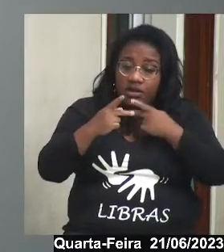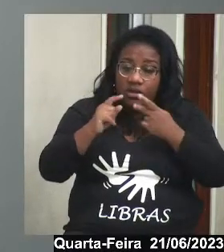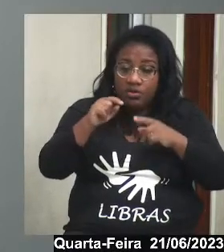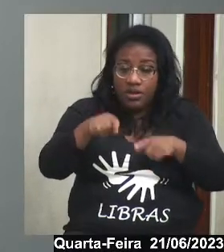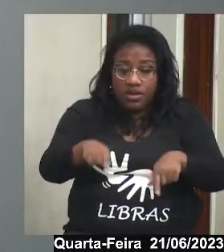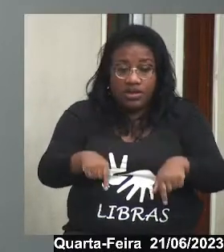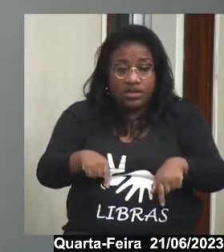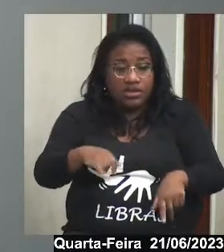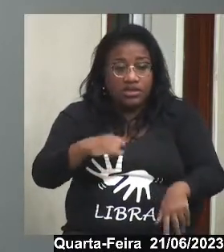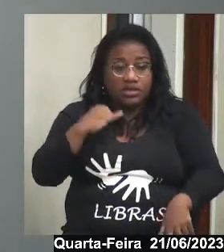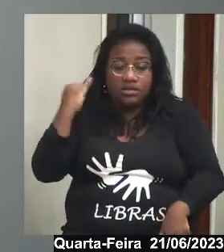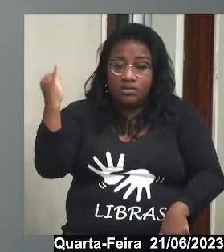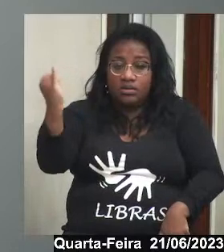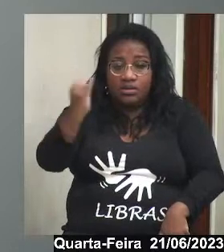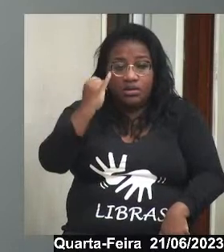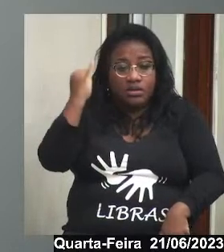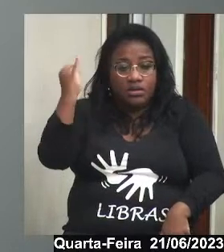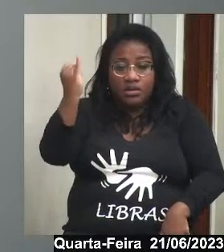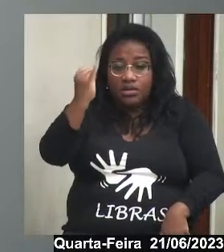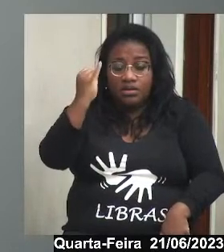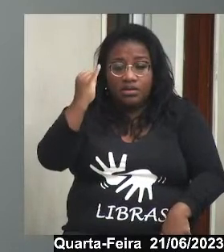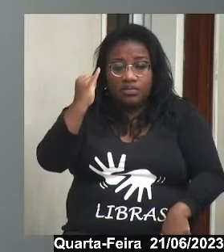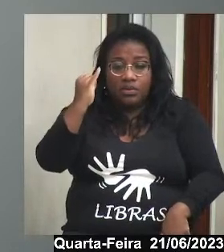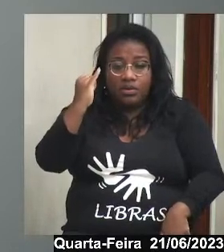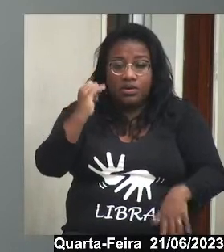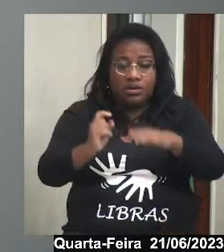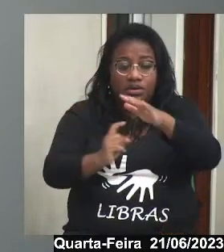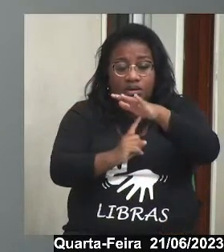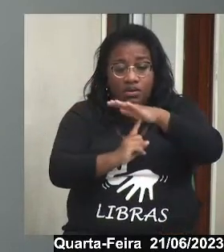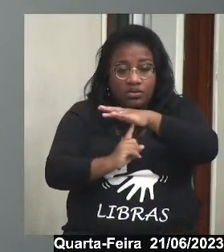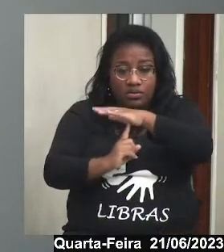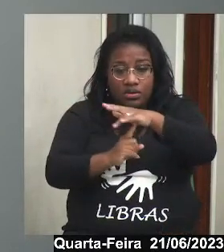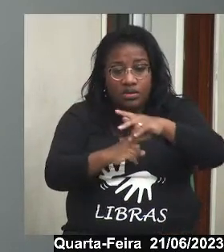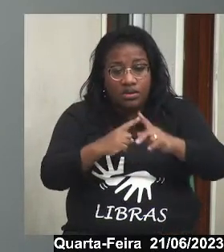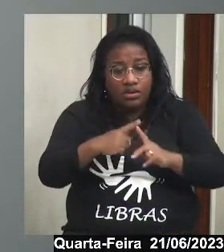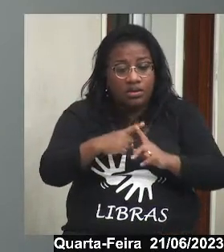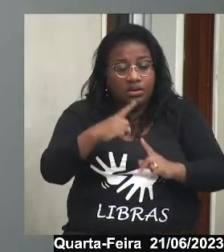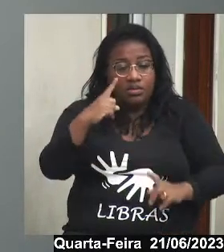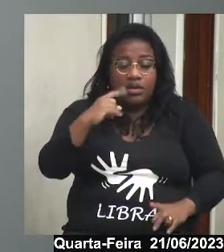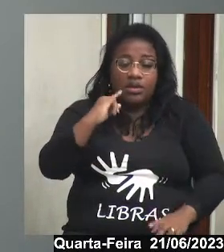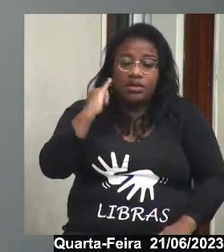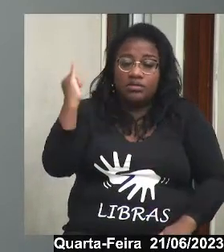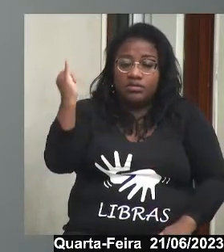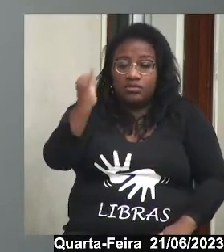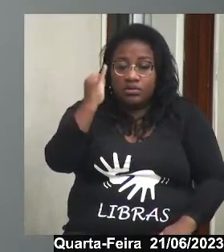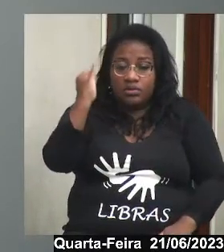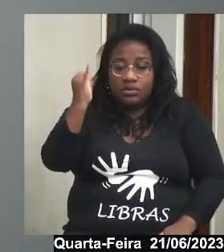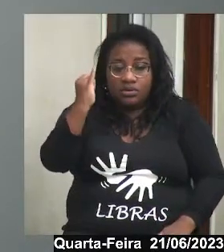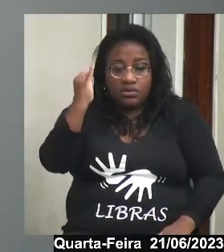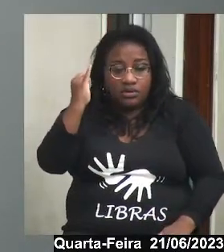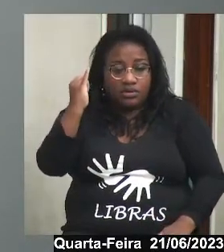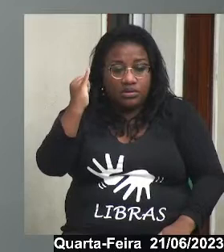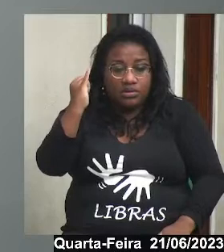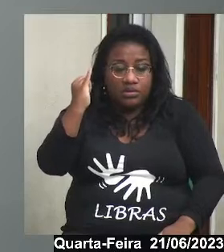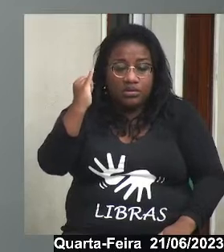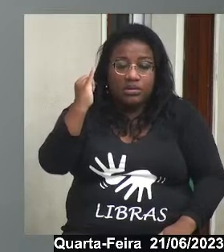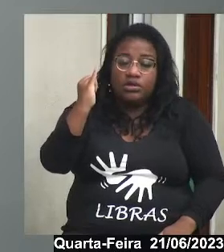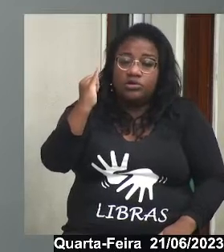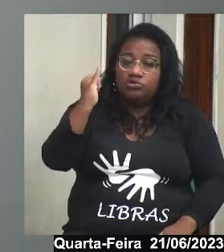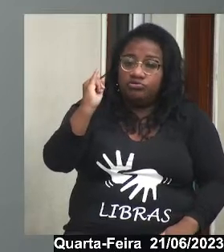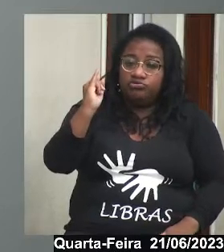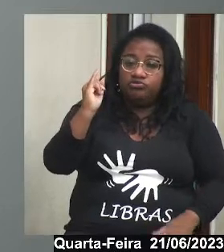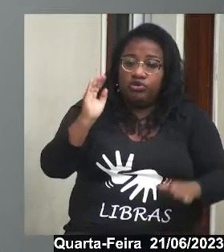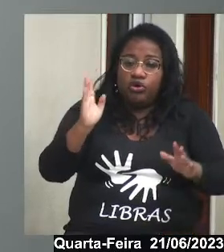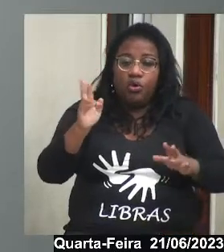casa que não importa o lugar que o expositor está na feira. Porque é mais importante o bar, quem vende